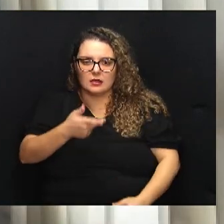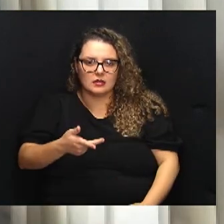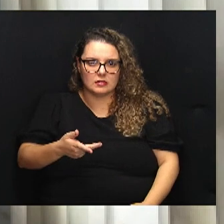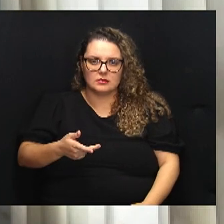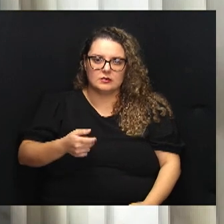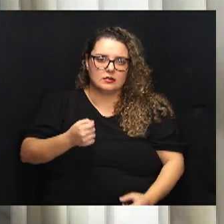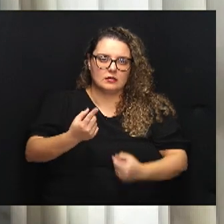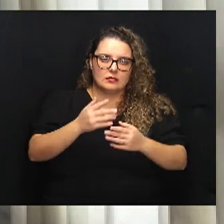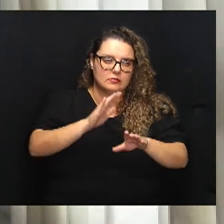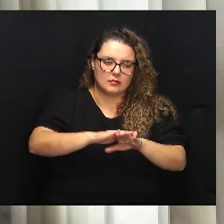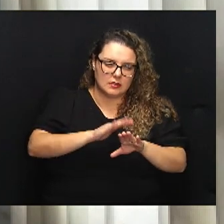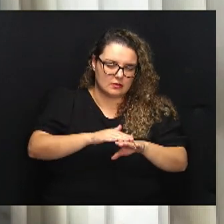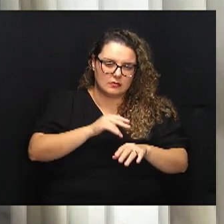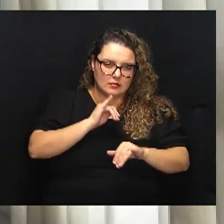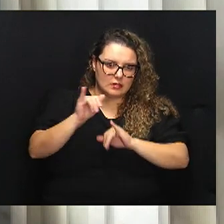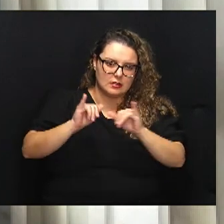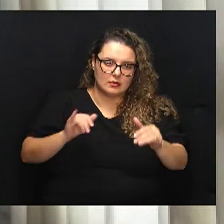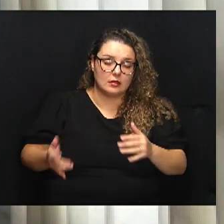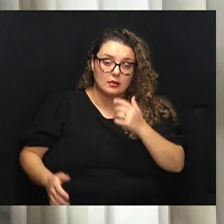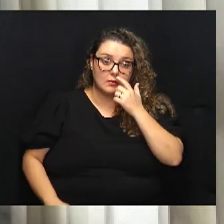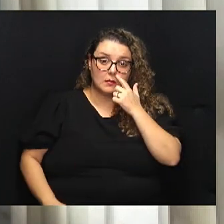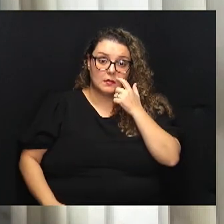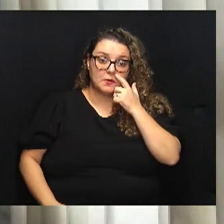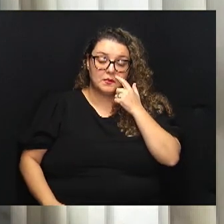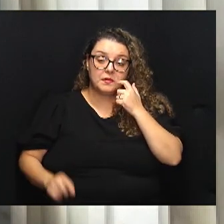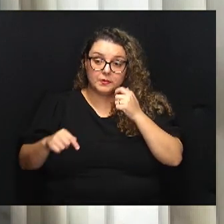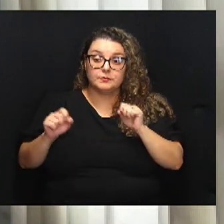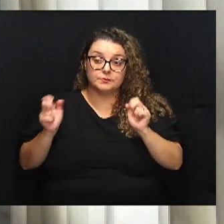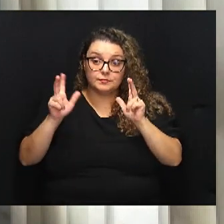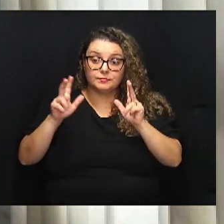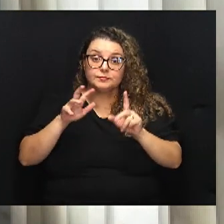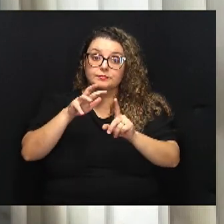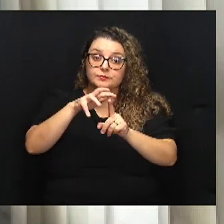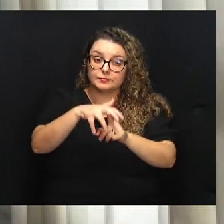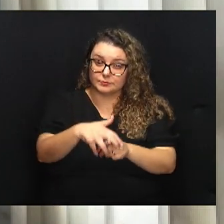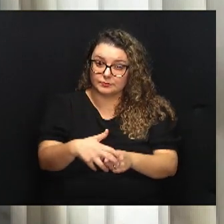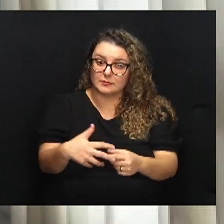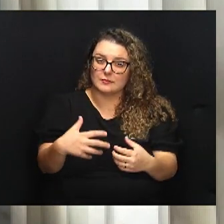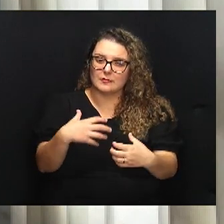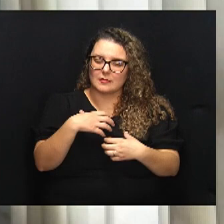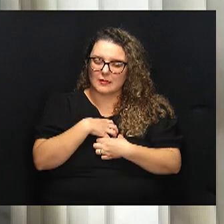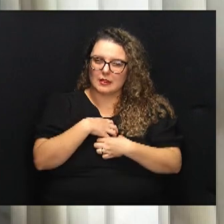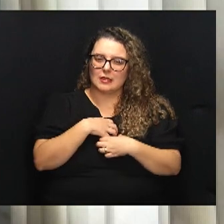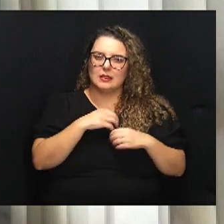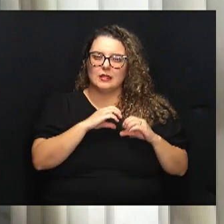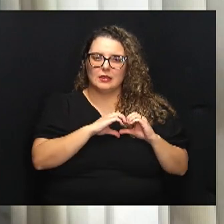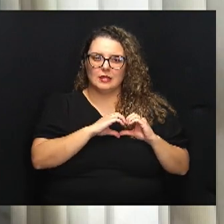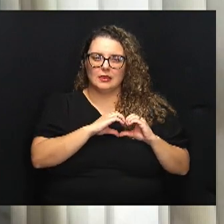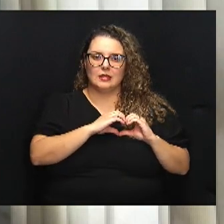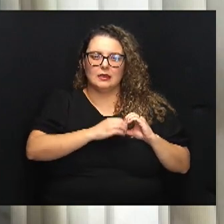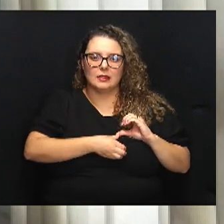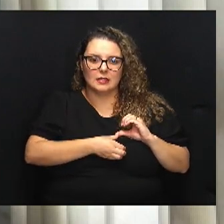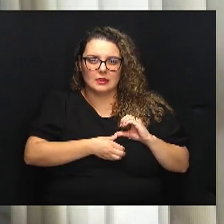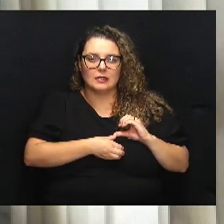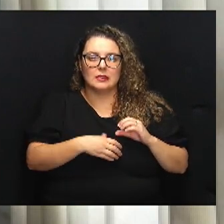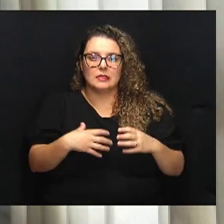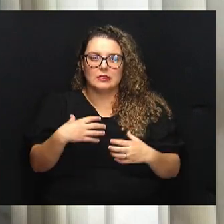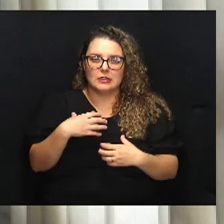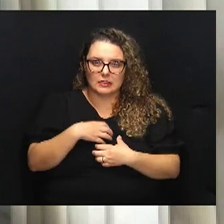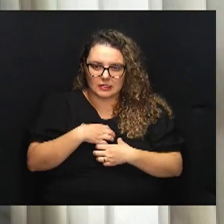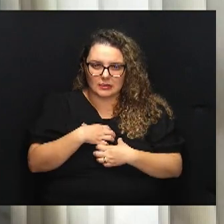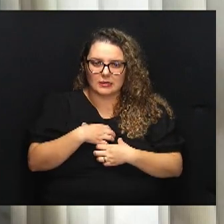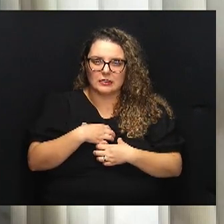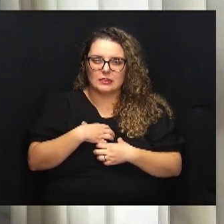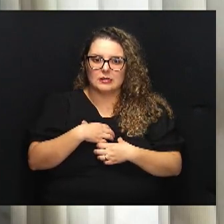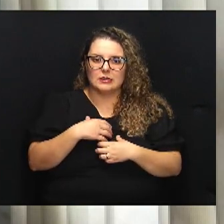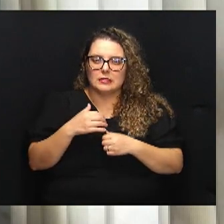intervenção. Então, o que eu chamo a atenção aqui é que realmente o bullying machuca, e machuca muito. E é uma dor